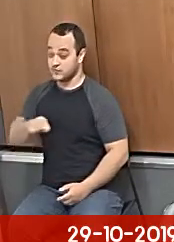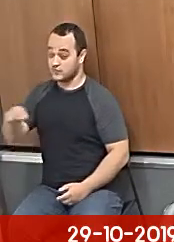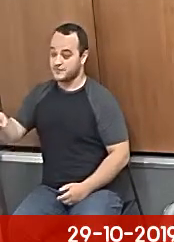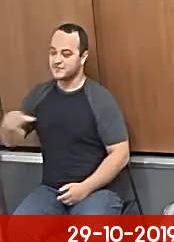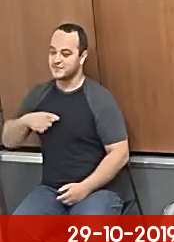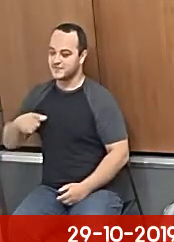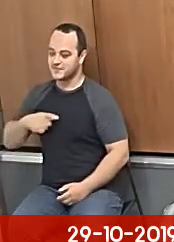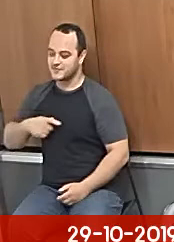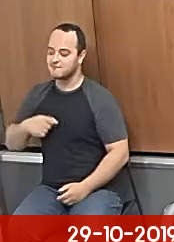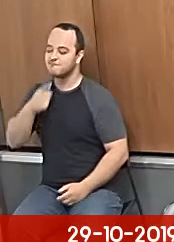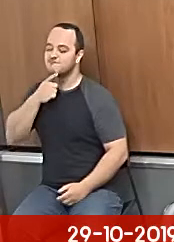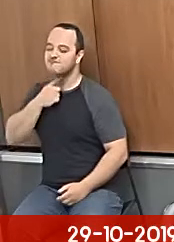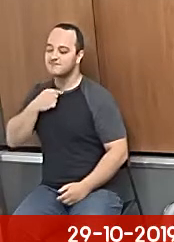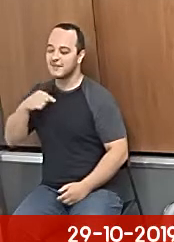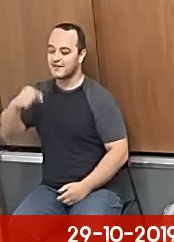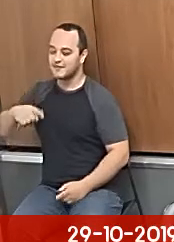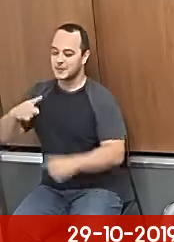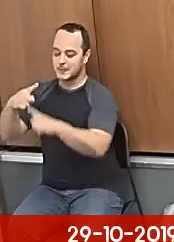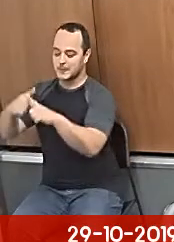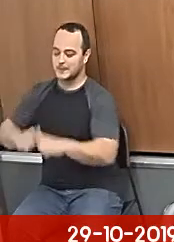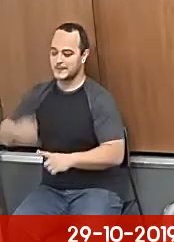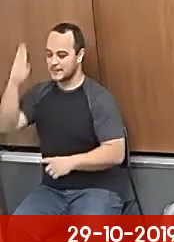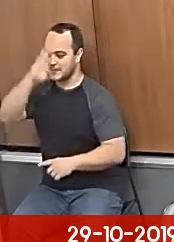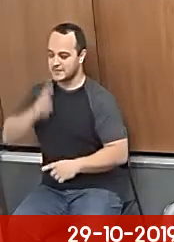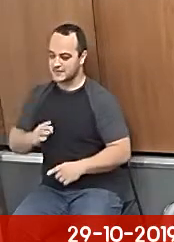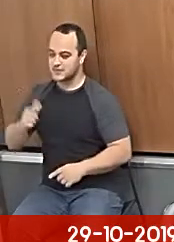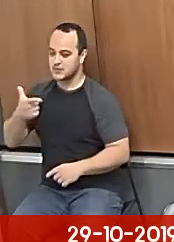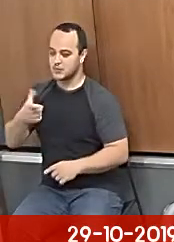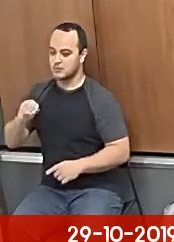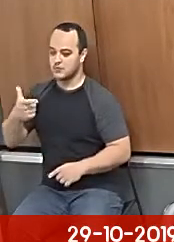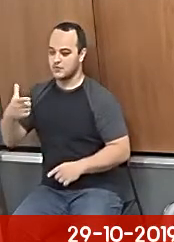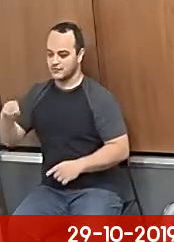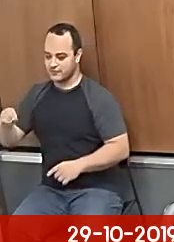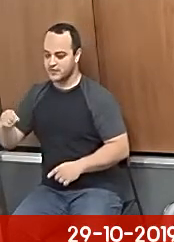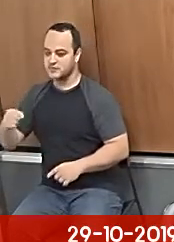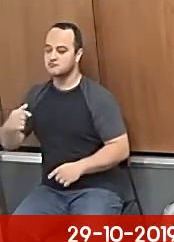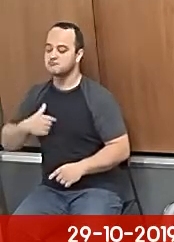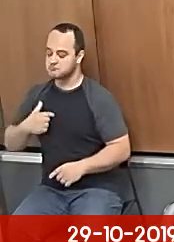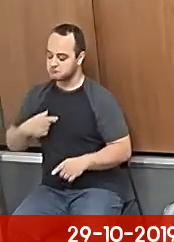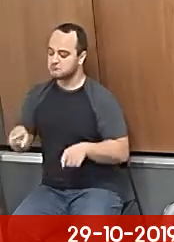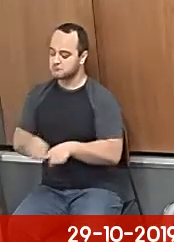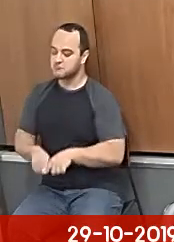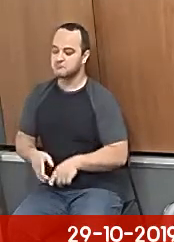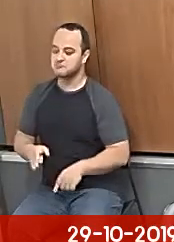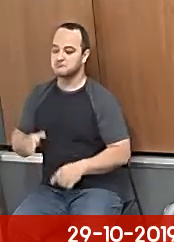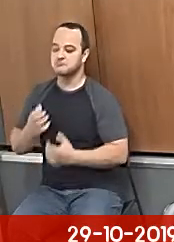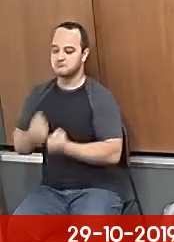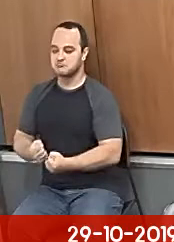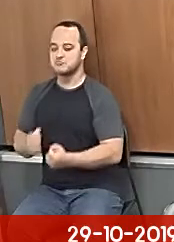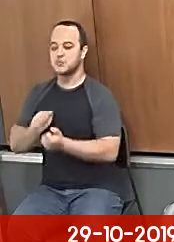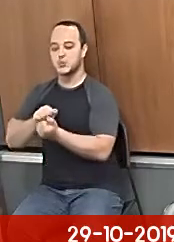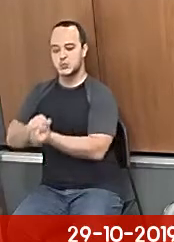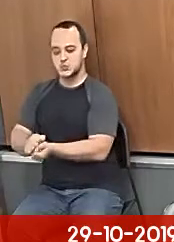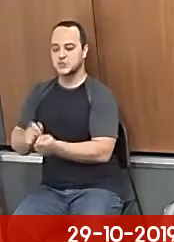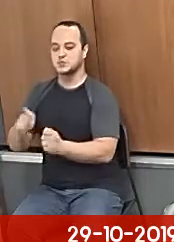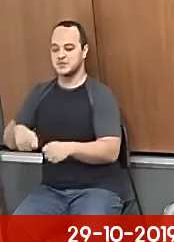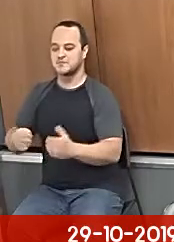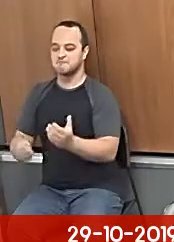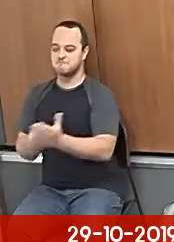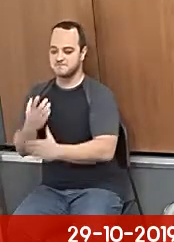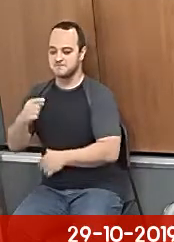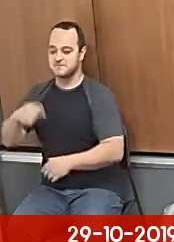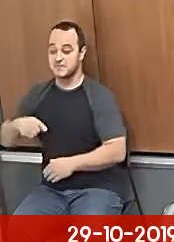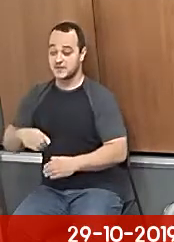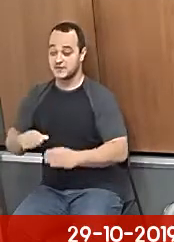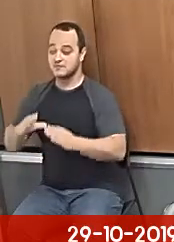de sediar o Campeonato Brasileiro 2020, isso aí eu me proponho, viu, presidente, uma comissão em conjunto, com a Assembleia